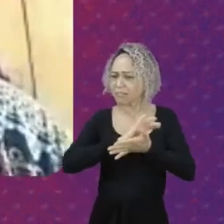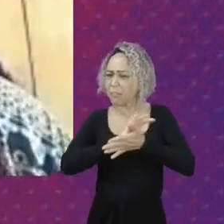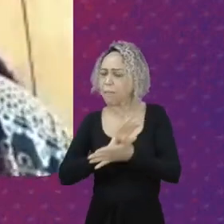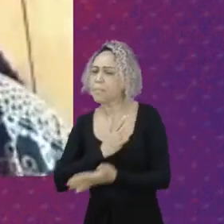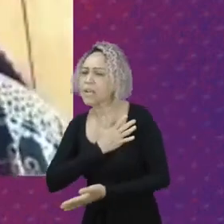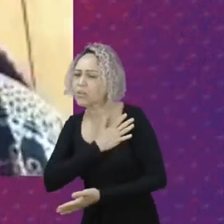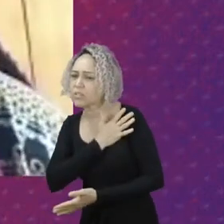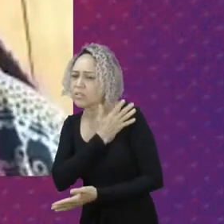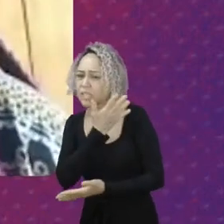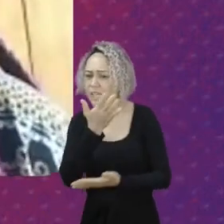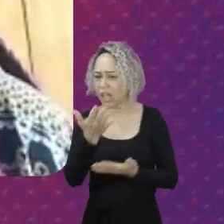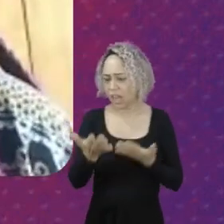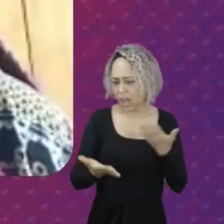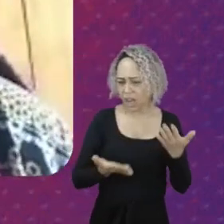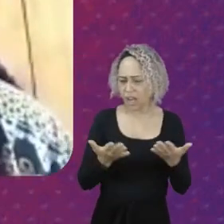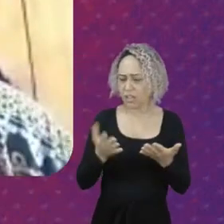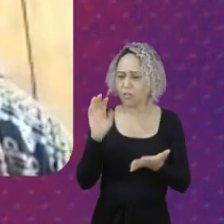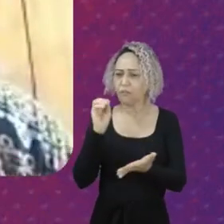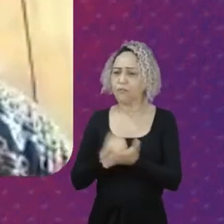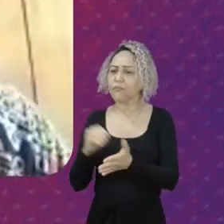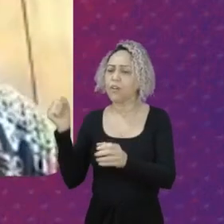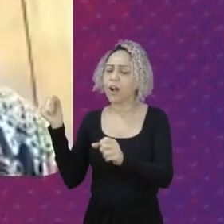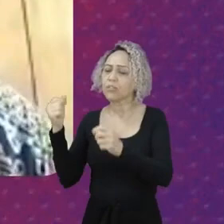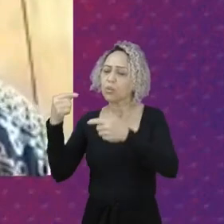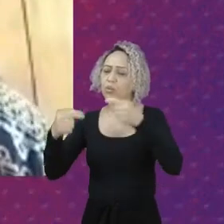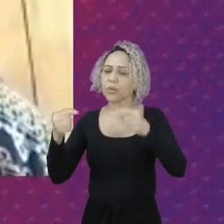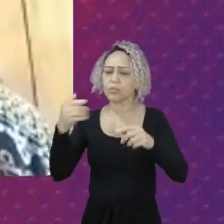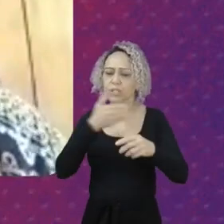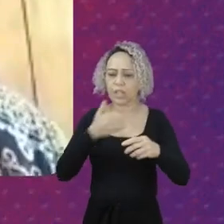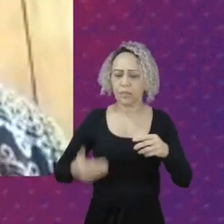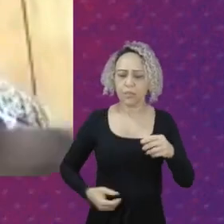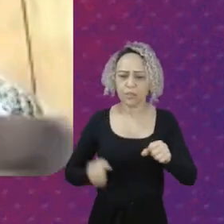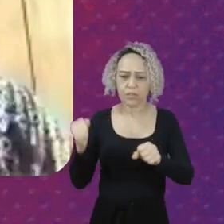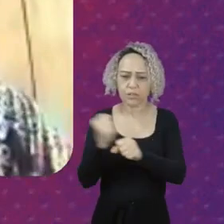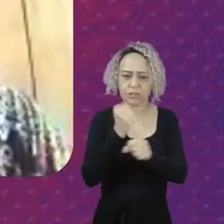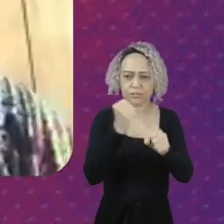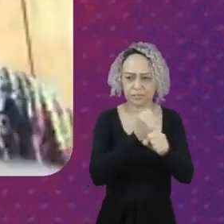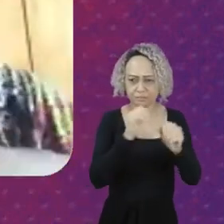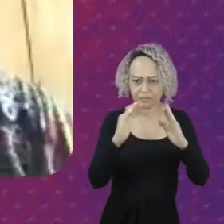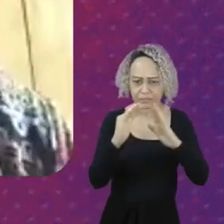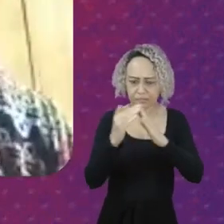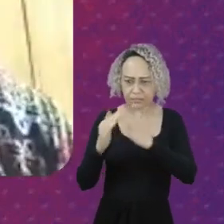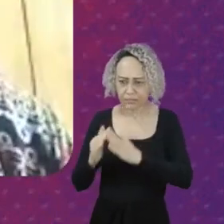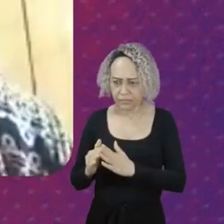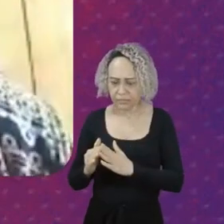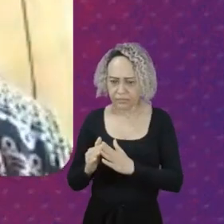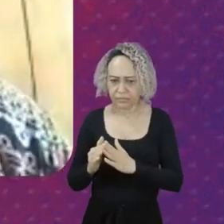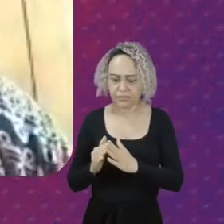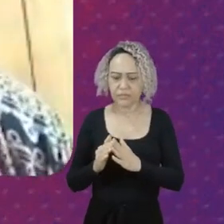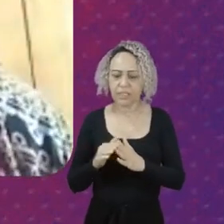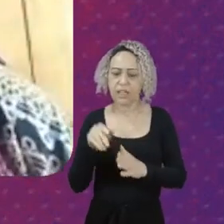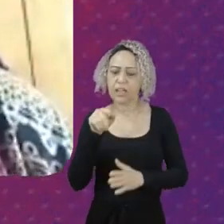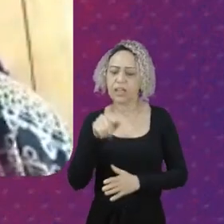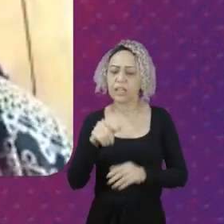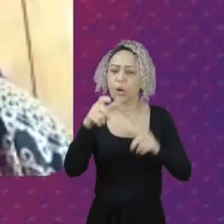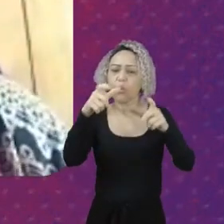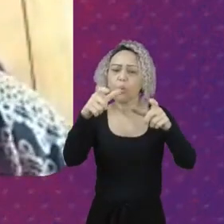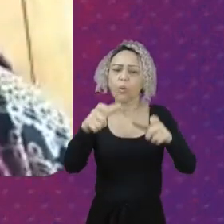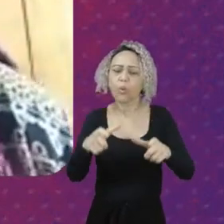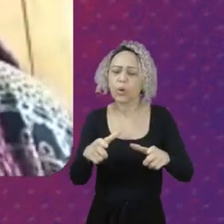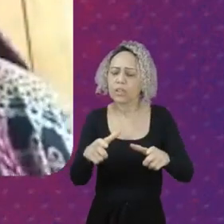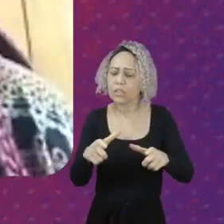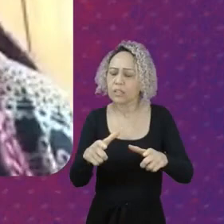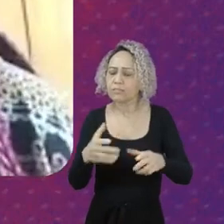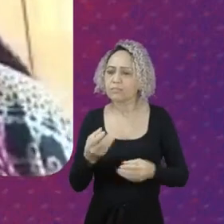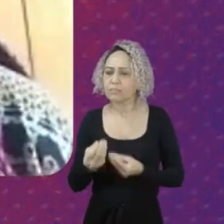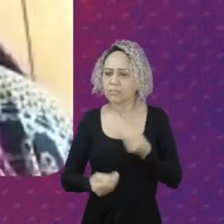de uma política pública de habitação e que vai ser um espaço altamente estigmatizado